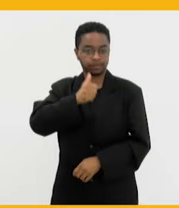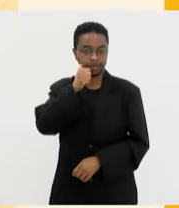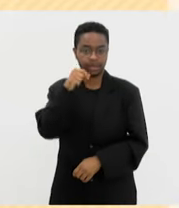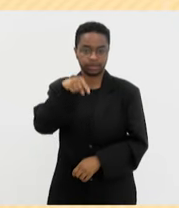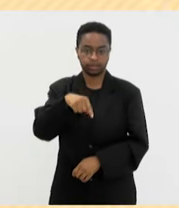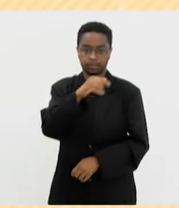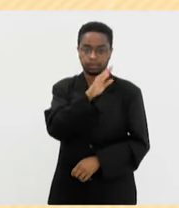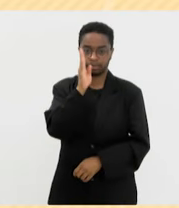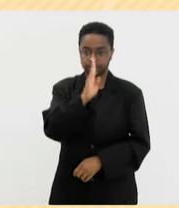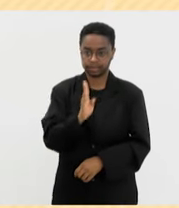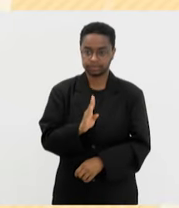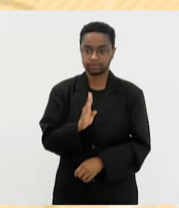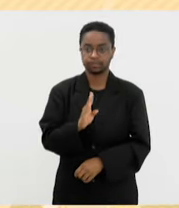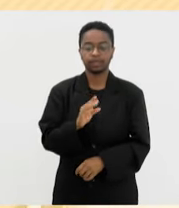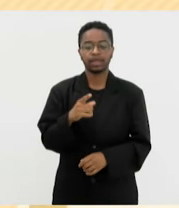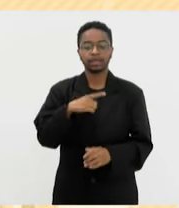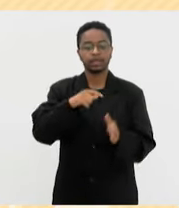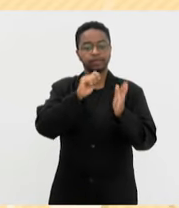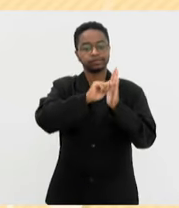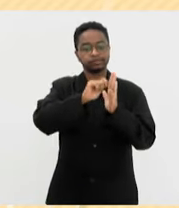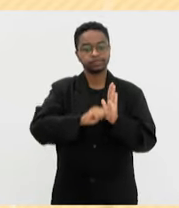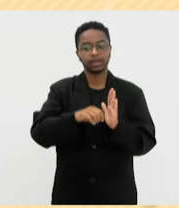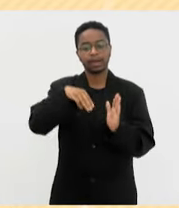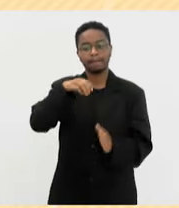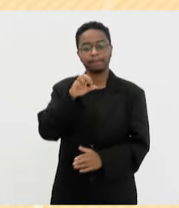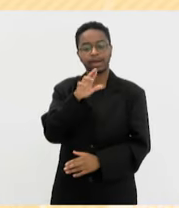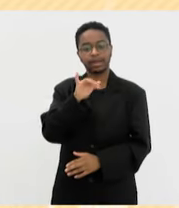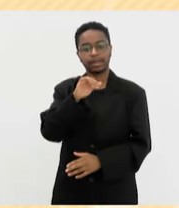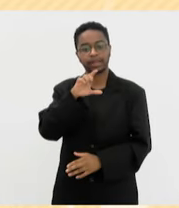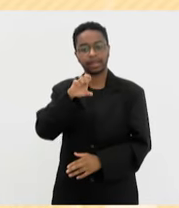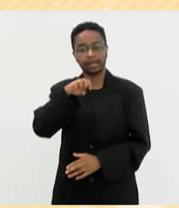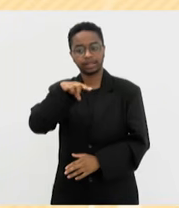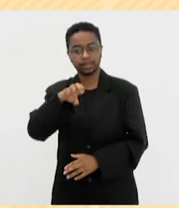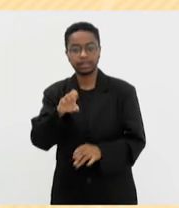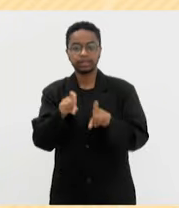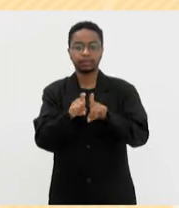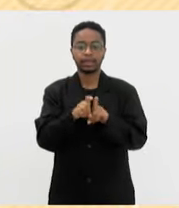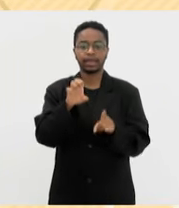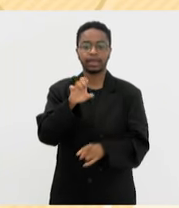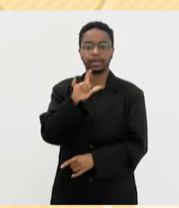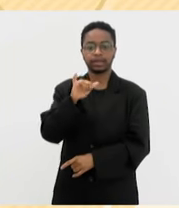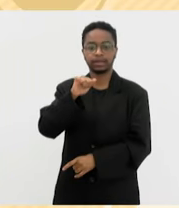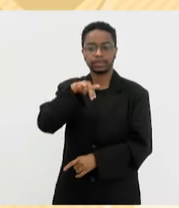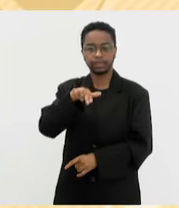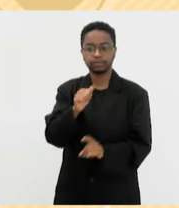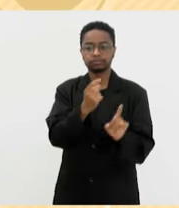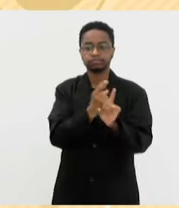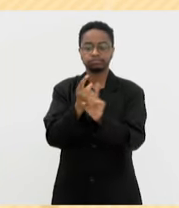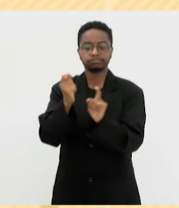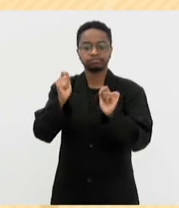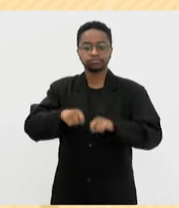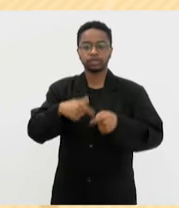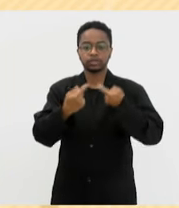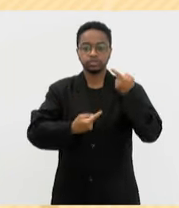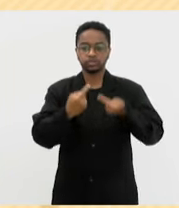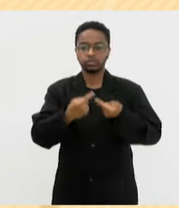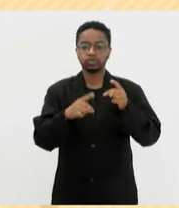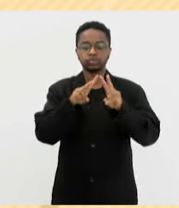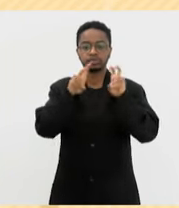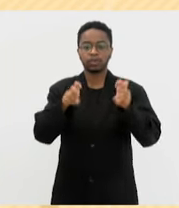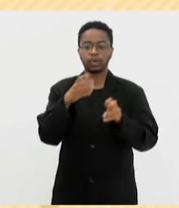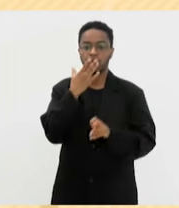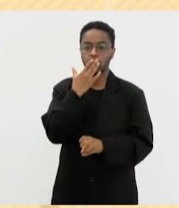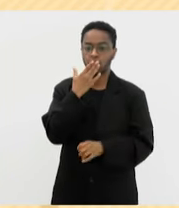As escritoras Marilene Felinto e Eliana Alves Cruz se encontram para debater sobre cor e gênero